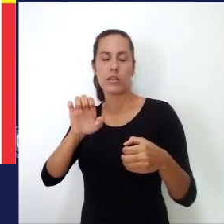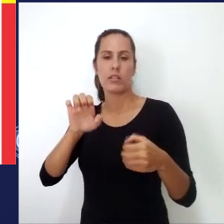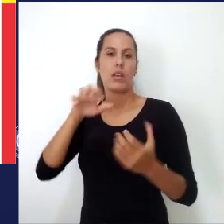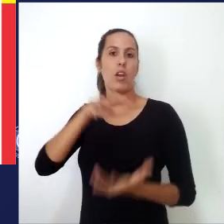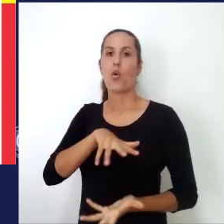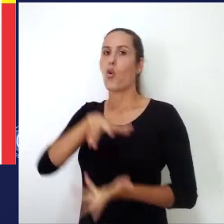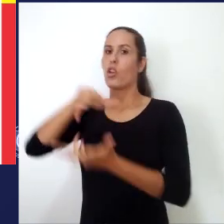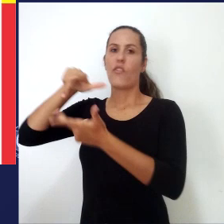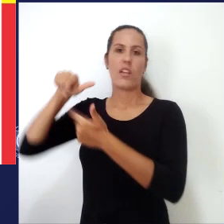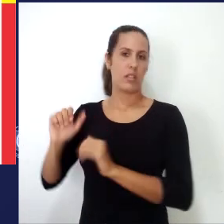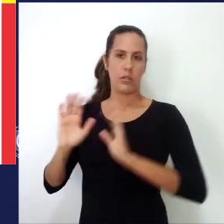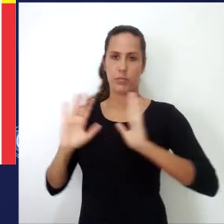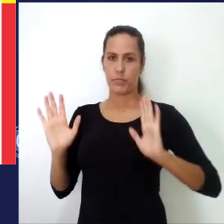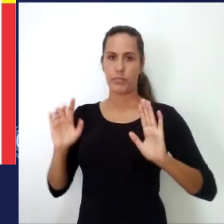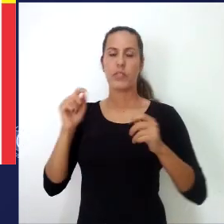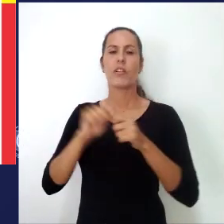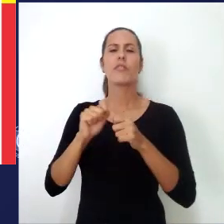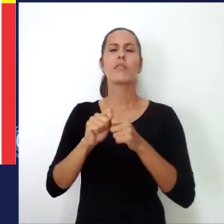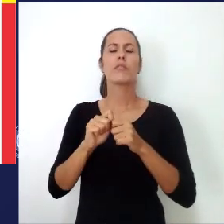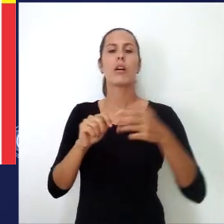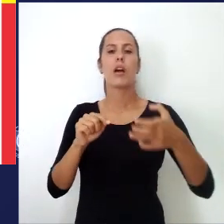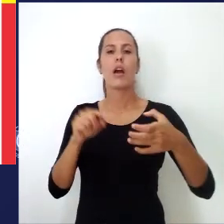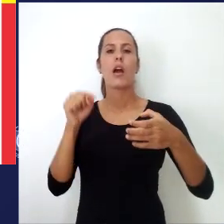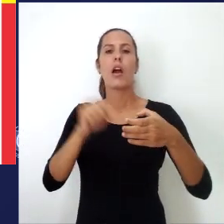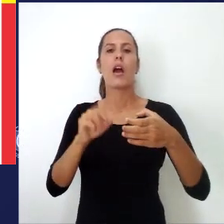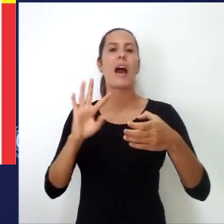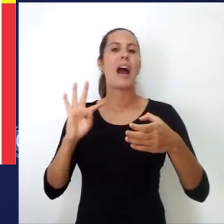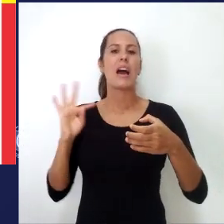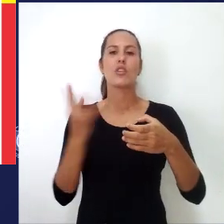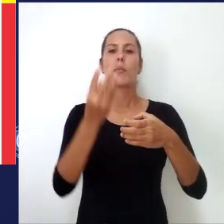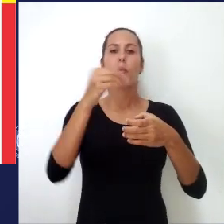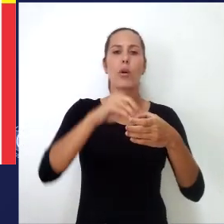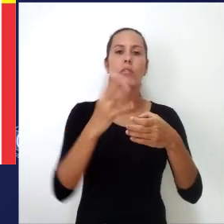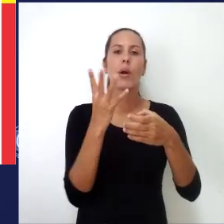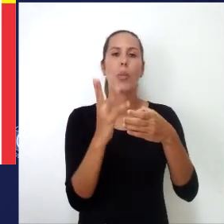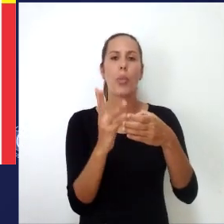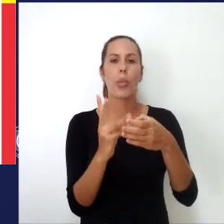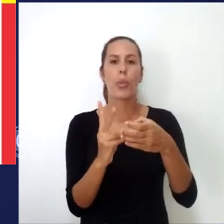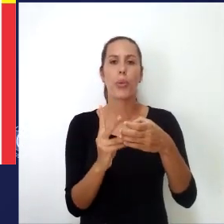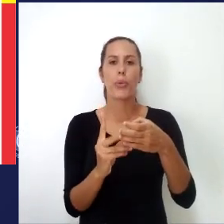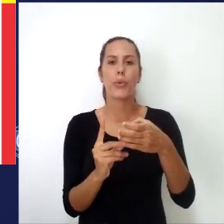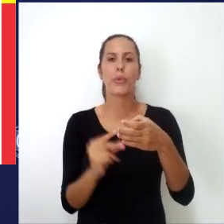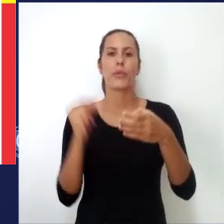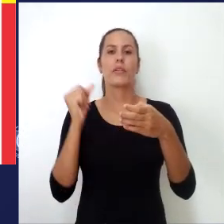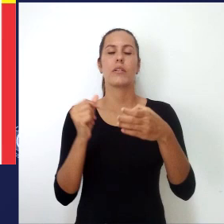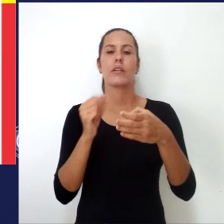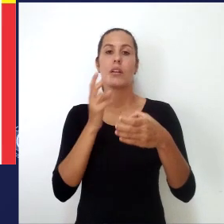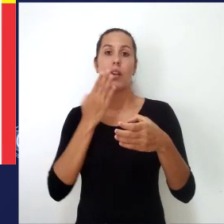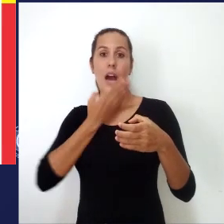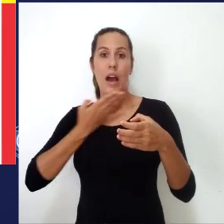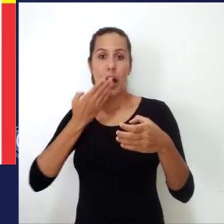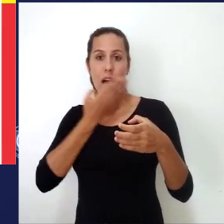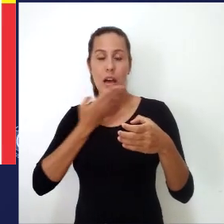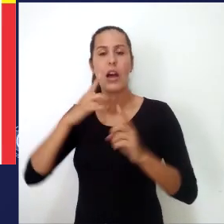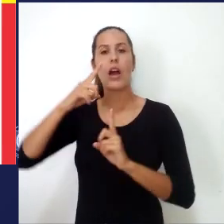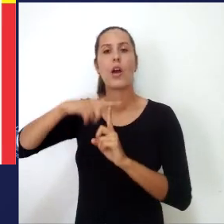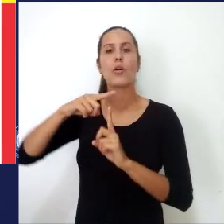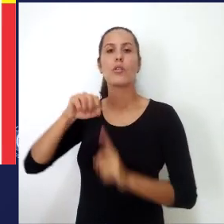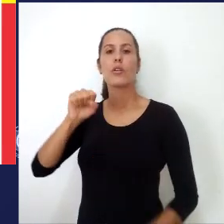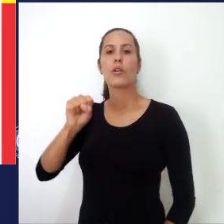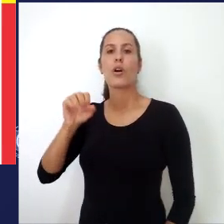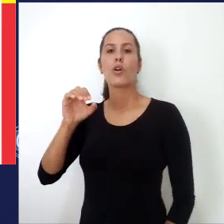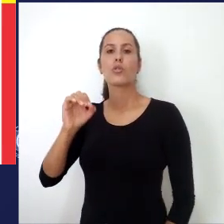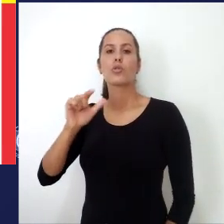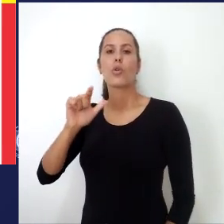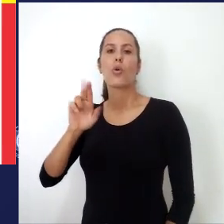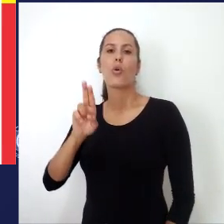vai diluir, né, as determinadas substâncias que a gente chama de soluto. No caso, o açúcar é um soluto.